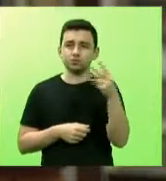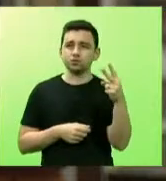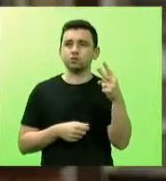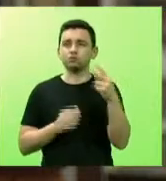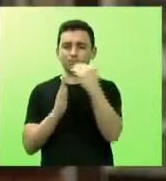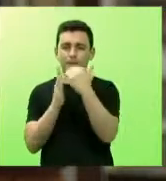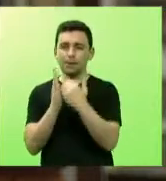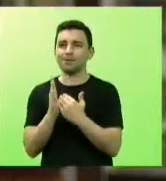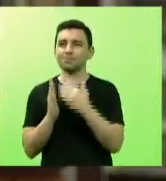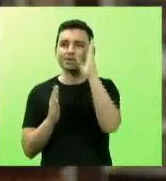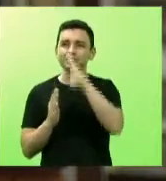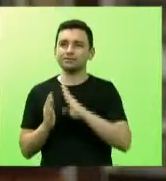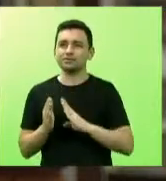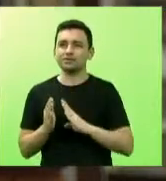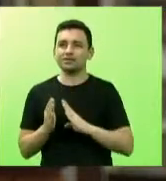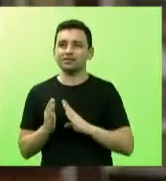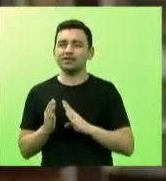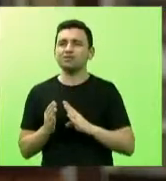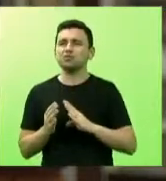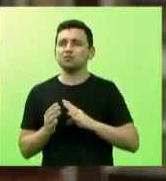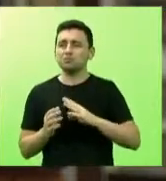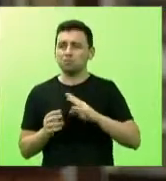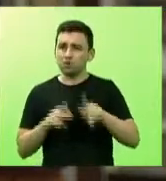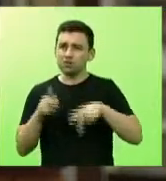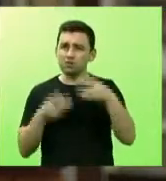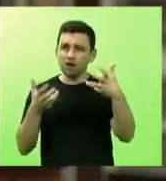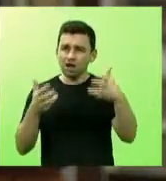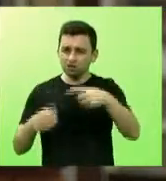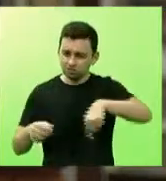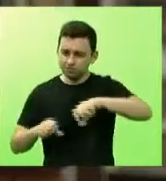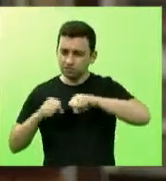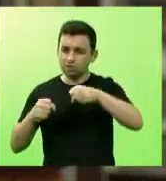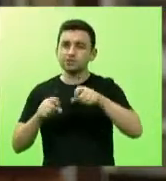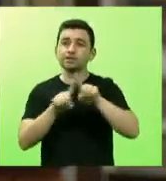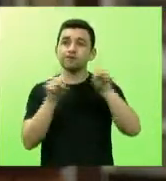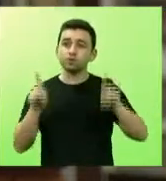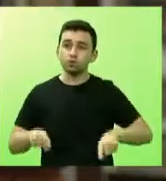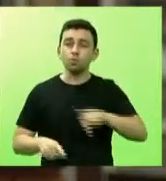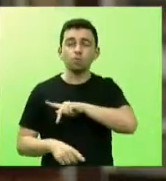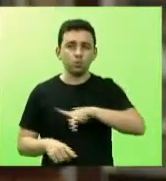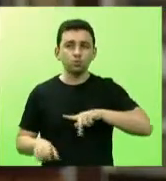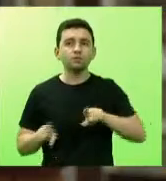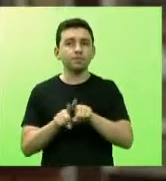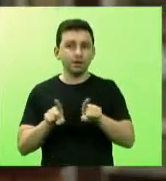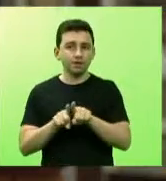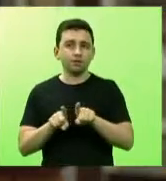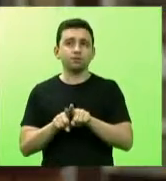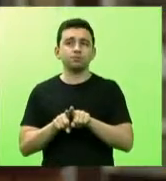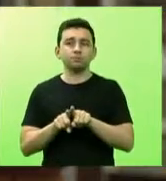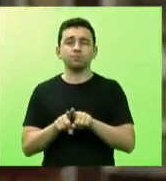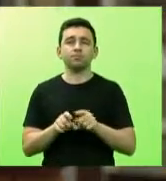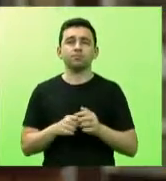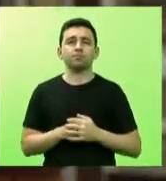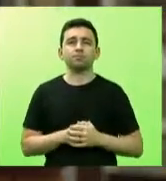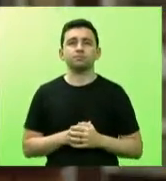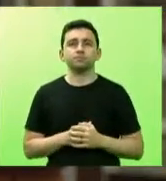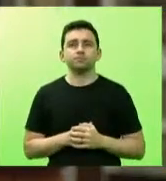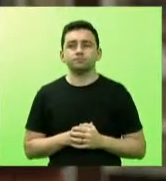Por isso que ele quer que o político, que ele venha aqui e se mate. E não é só o político, o funcionário público, o servidor público.